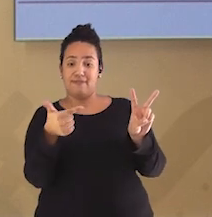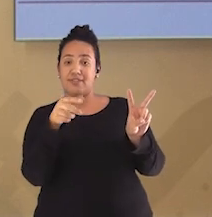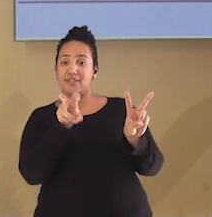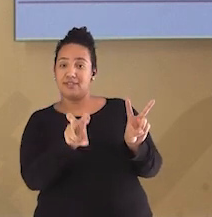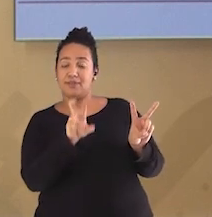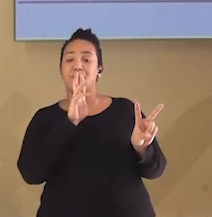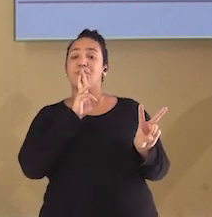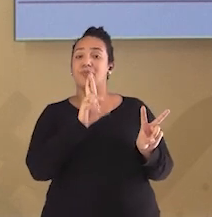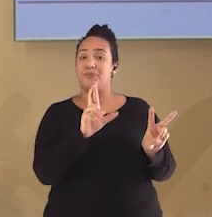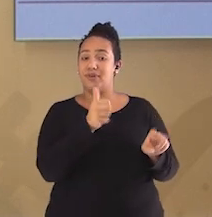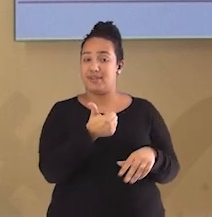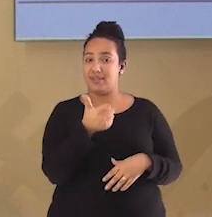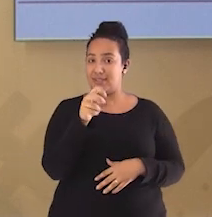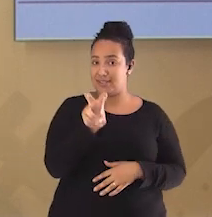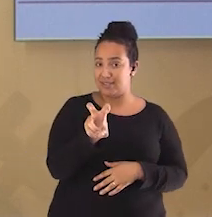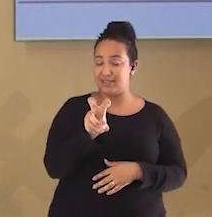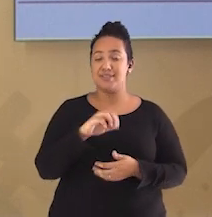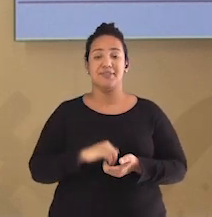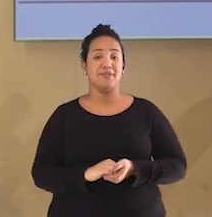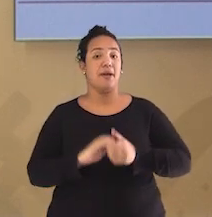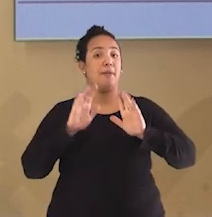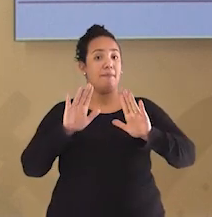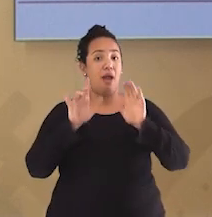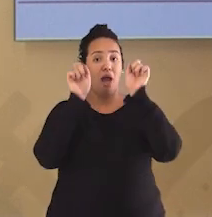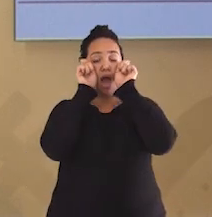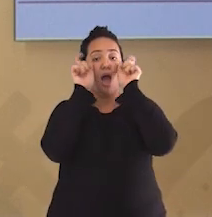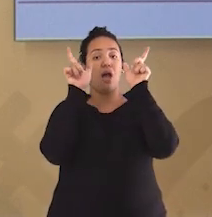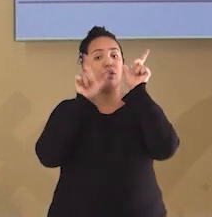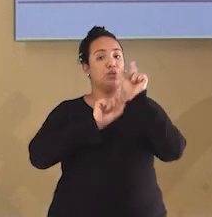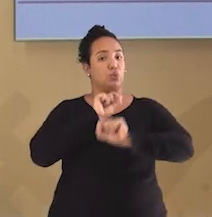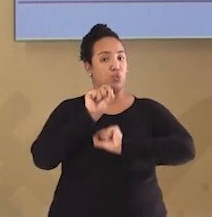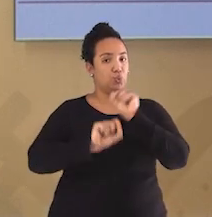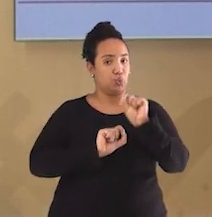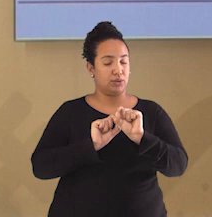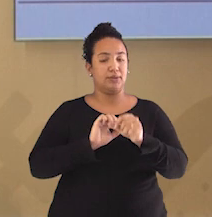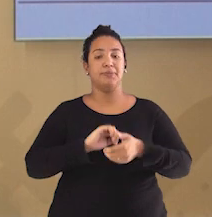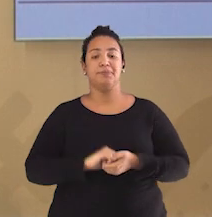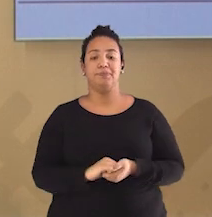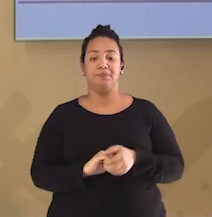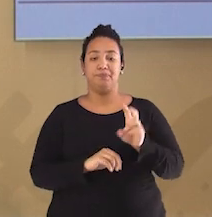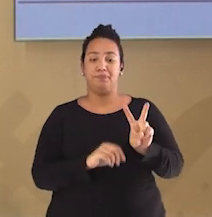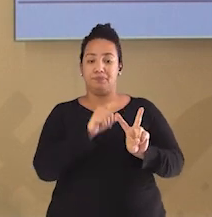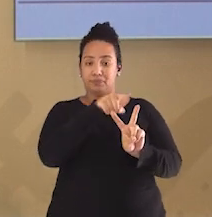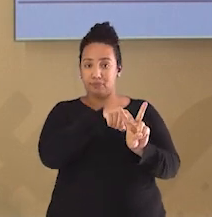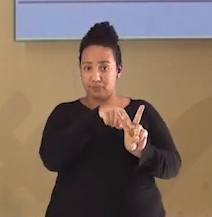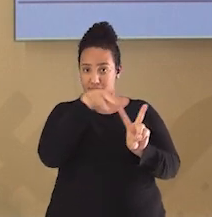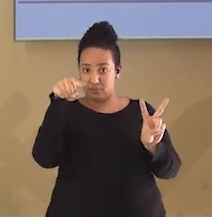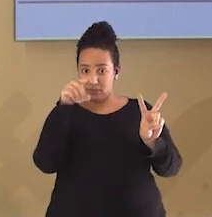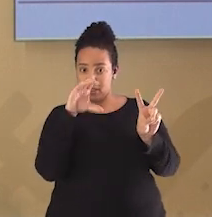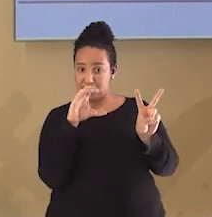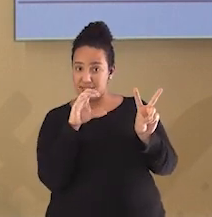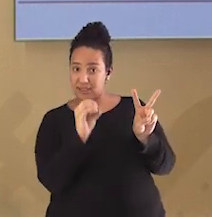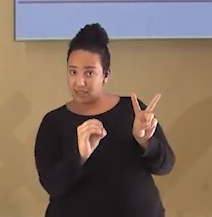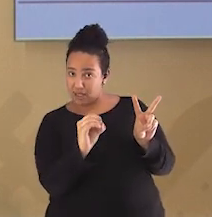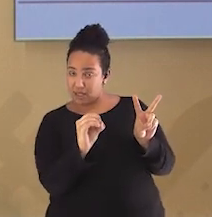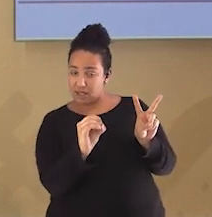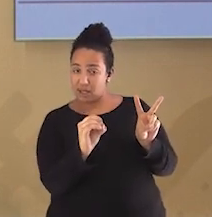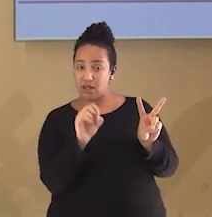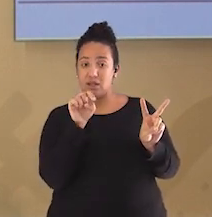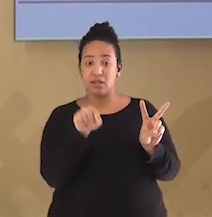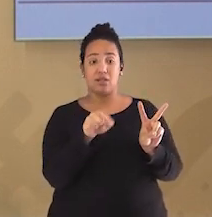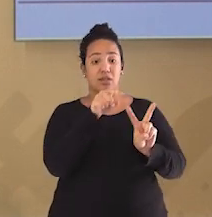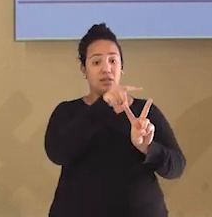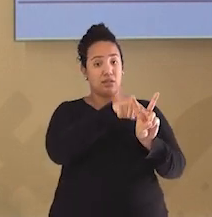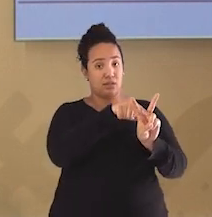225, que é 15. Mas tenham atenção ao seguinte. A raiz quadrada de 0, nós